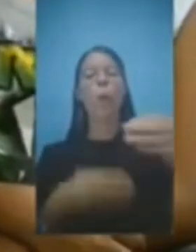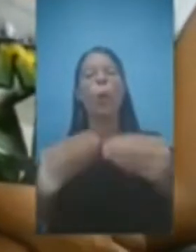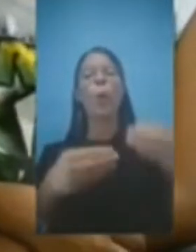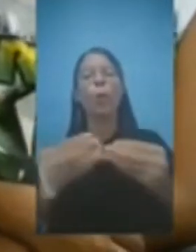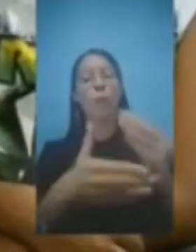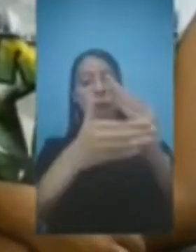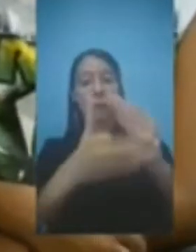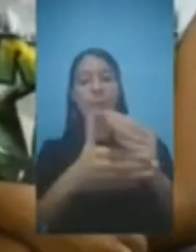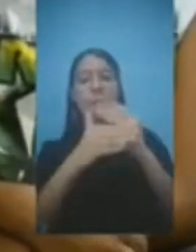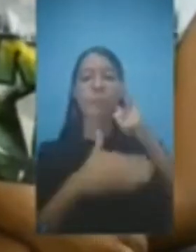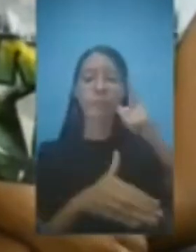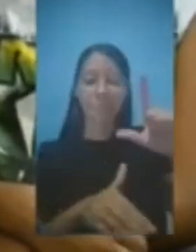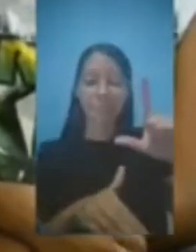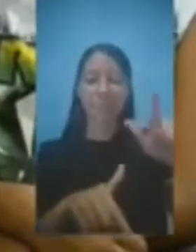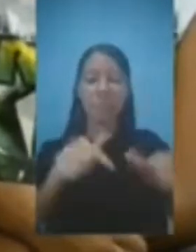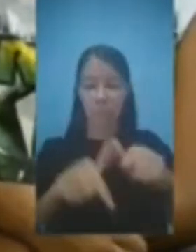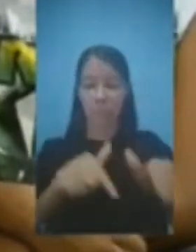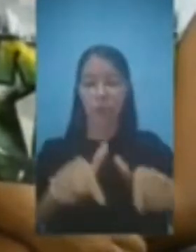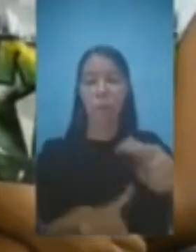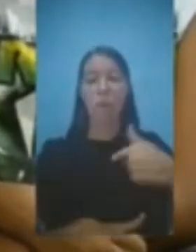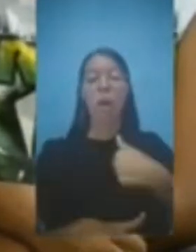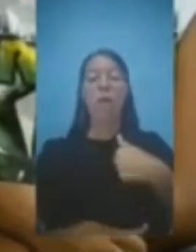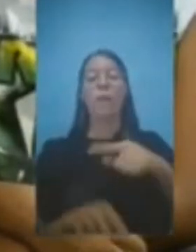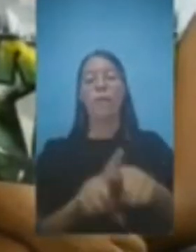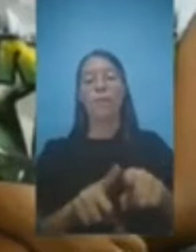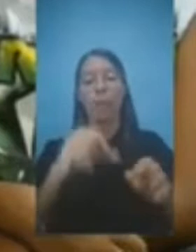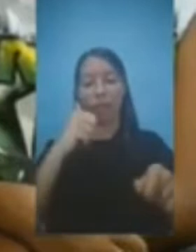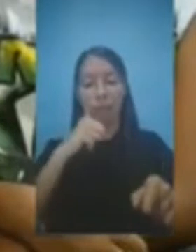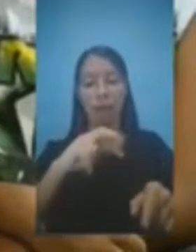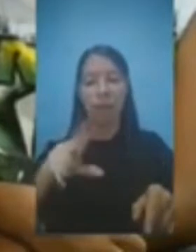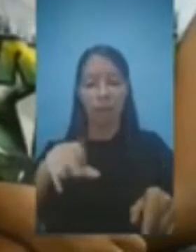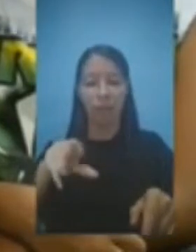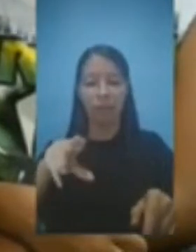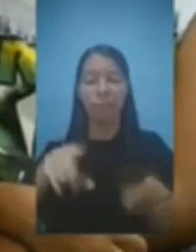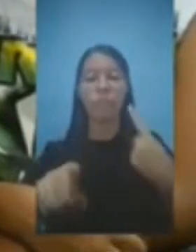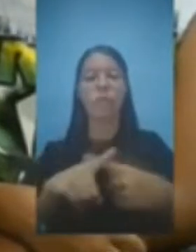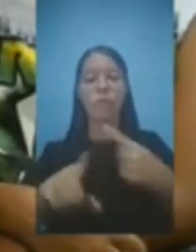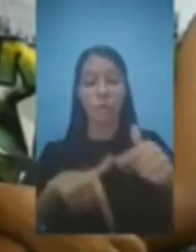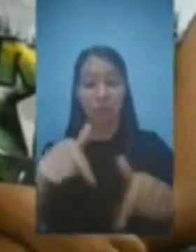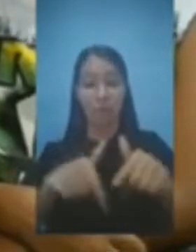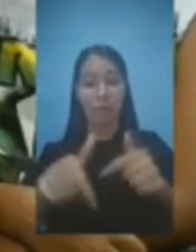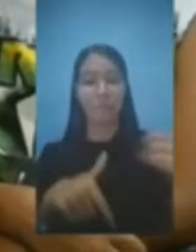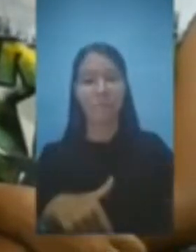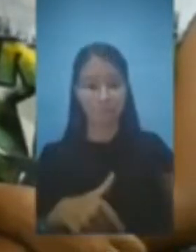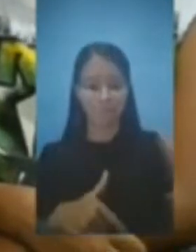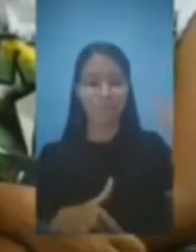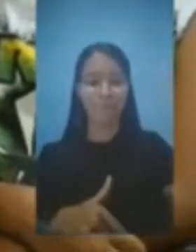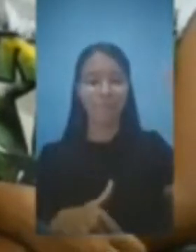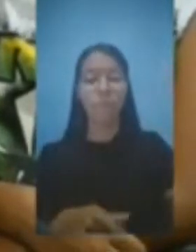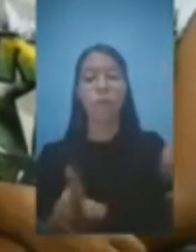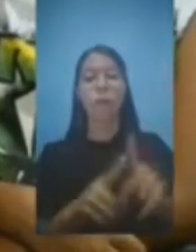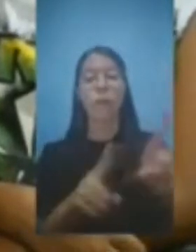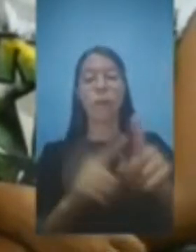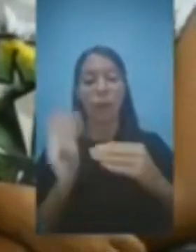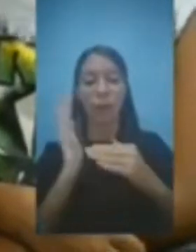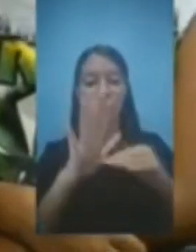que todos me ajudassem a arranjar um emprego para mim e para minha irmã, porque o emprego é muito